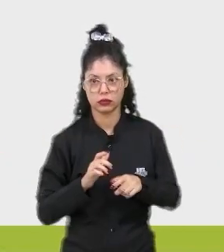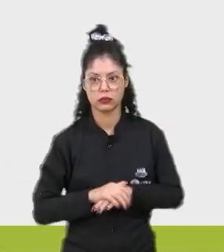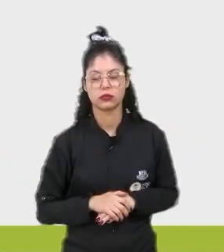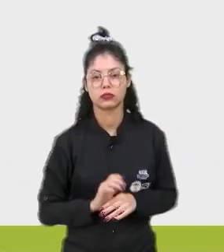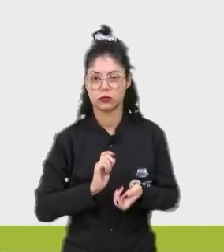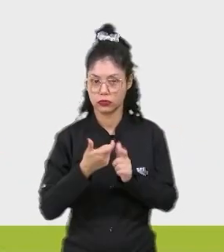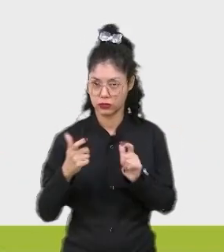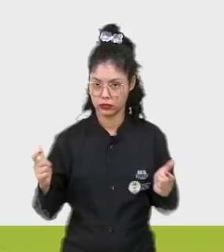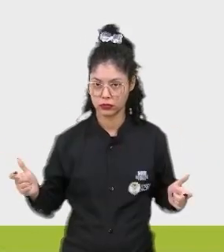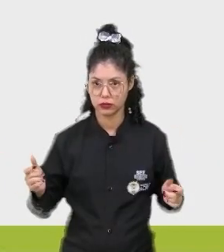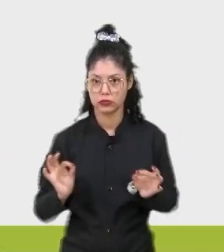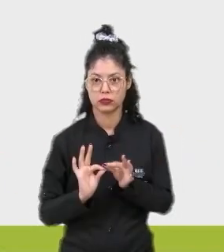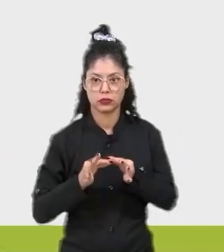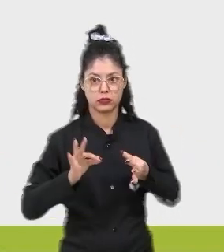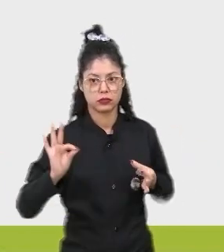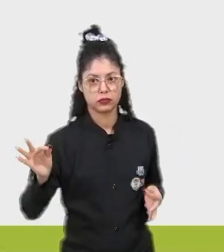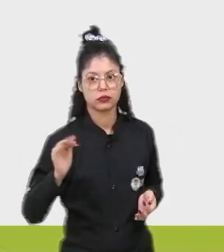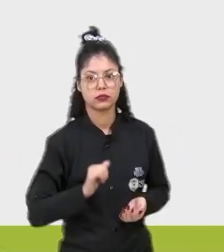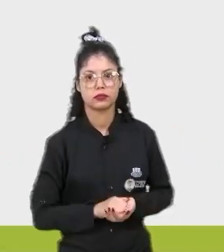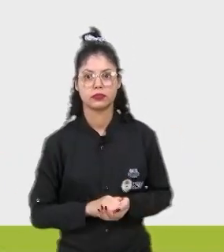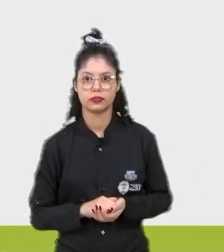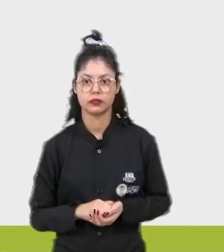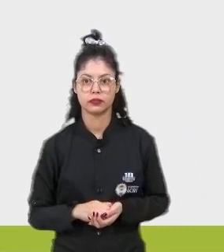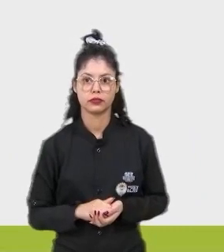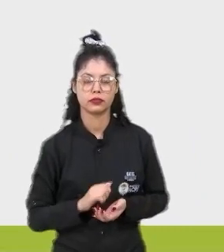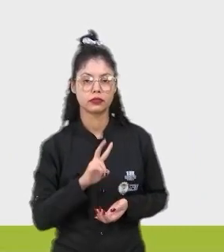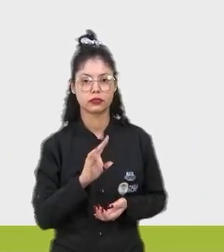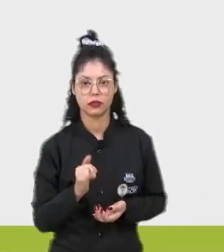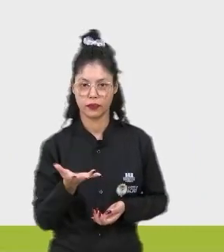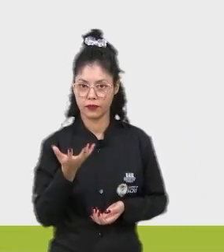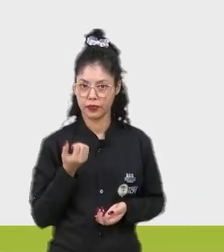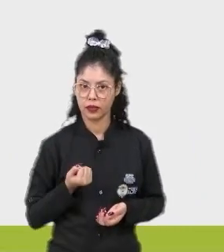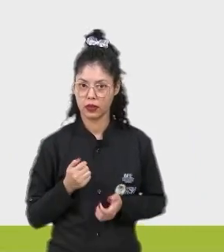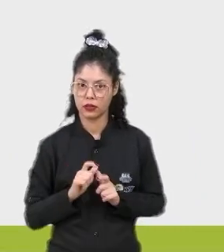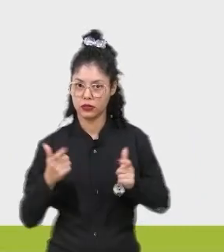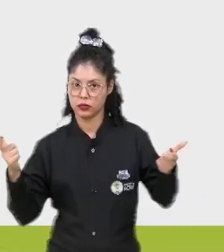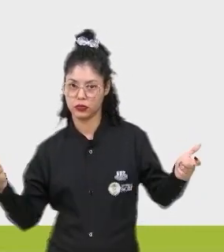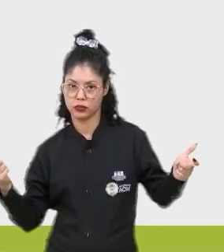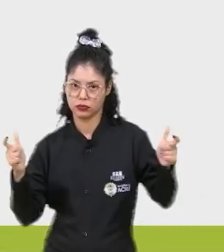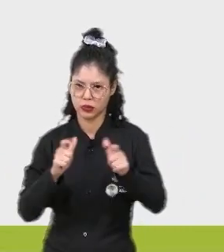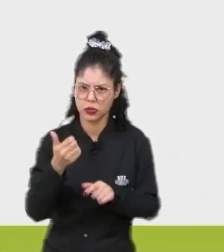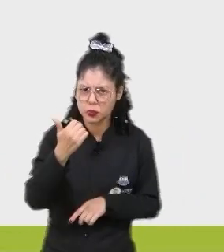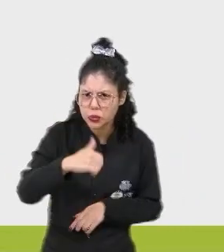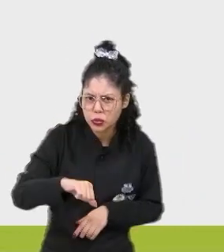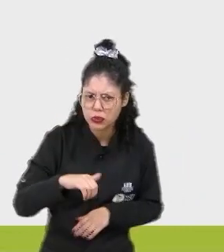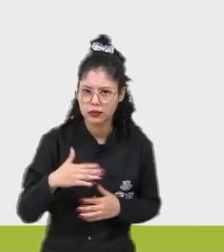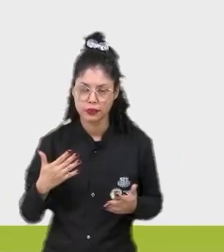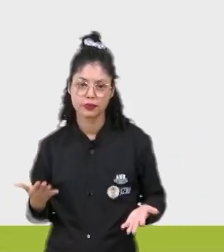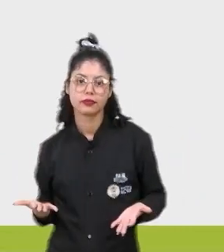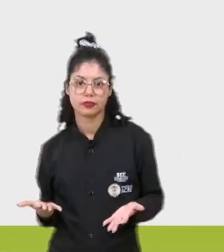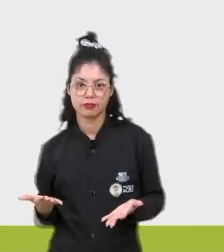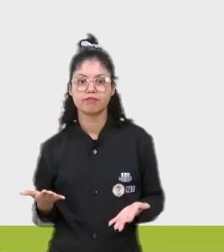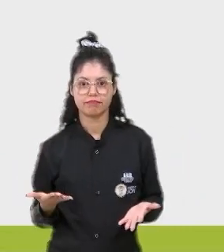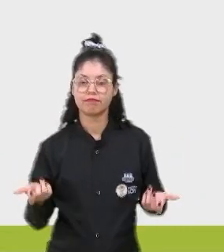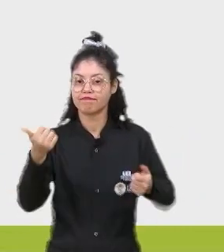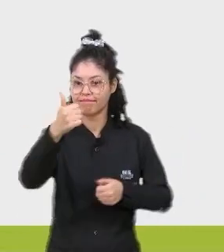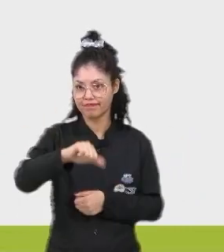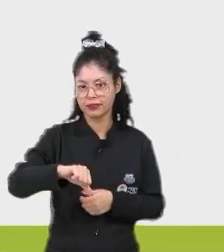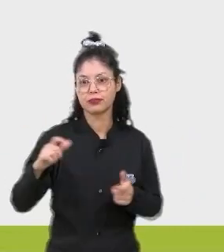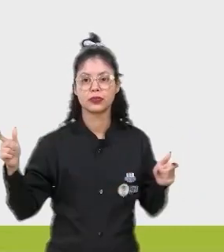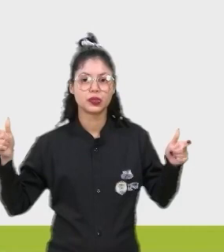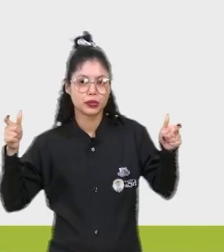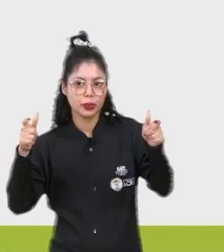Quanto mais a mariposa se afasta, a frequência que o morcego vai receber, ela vai ser melhor ou pior? Vai ser pior,